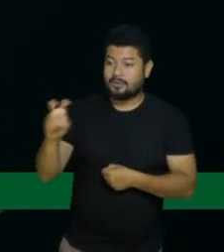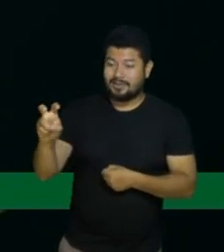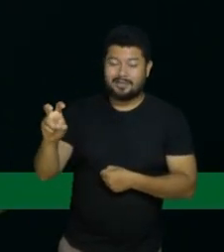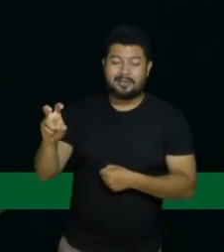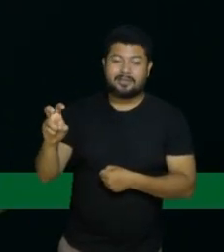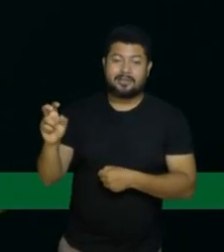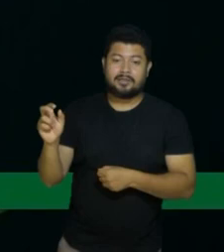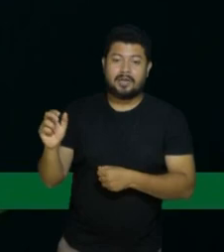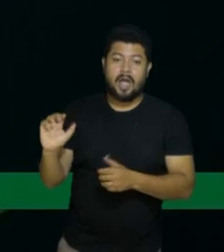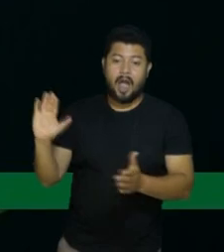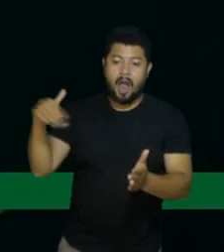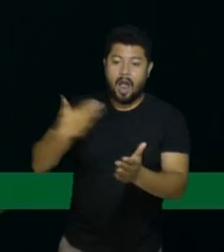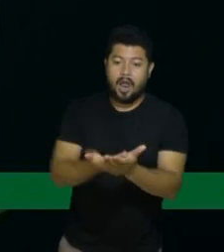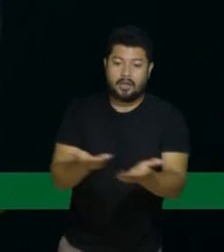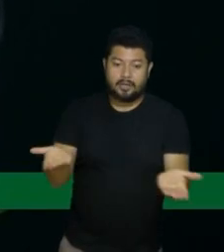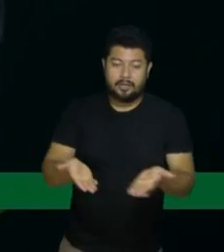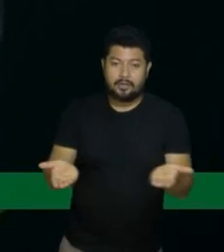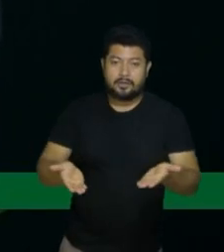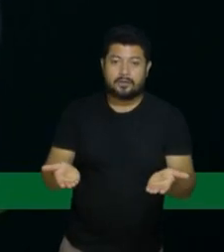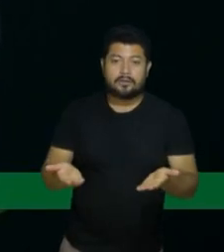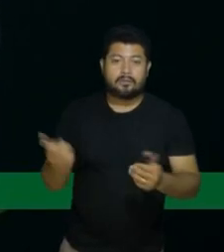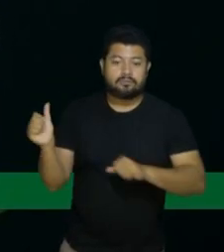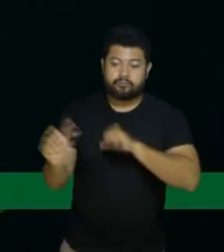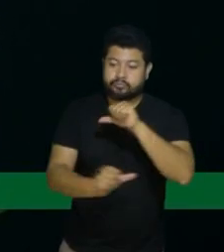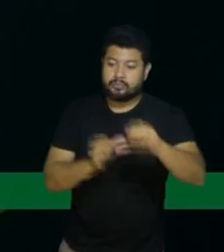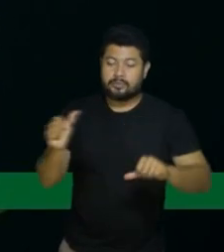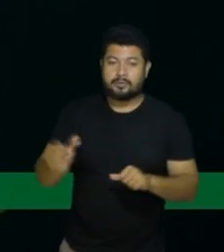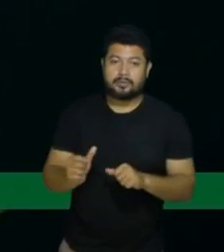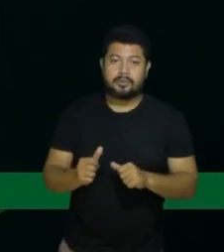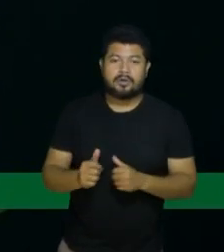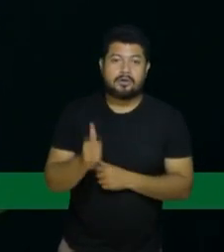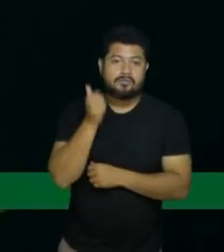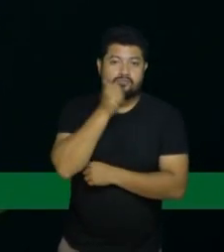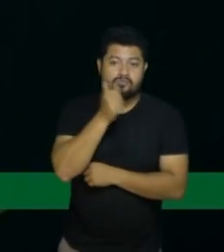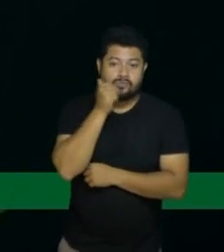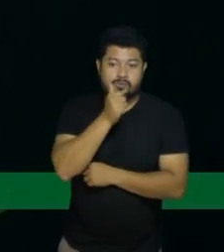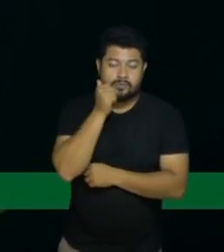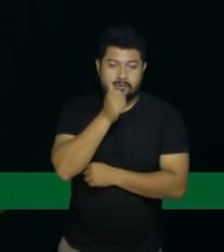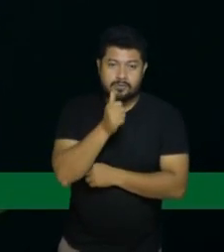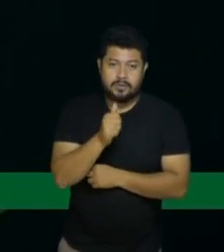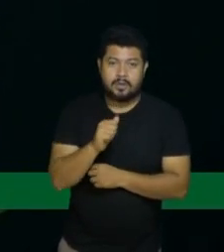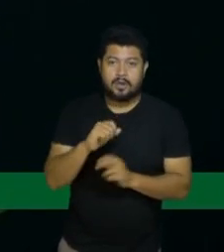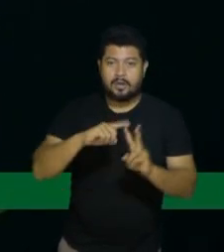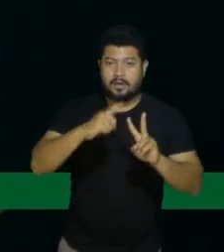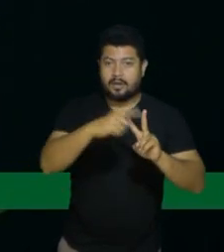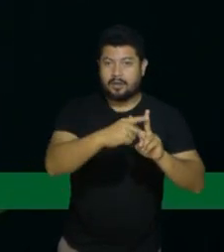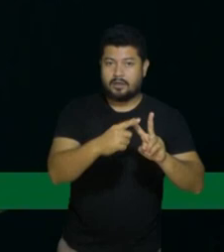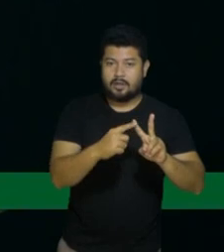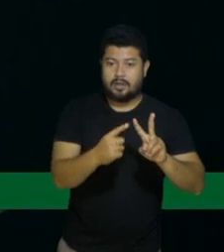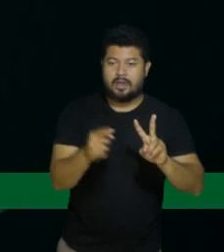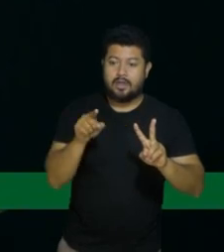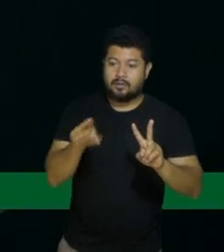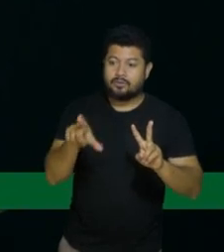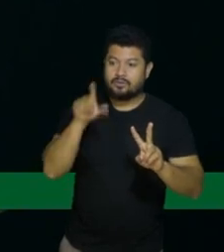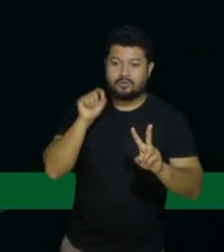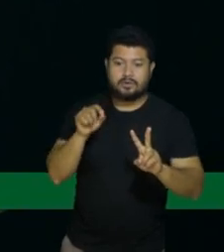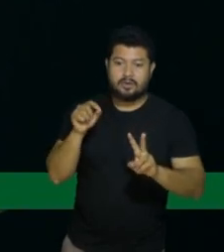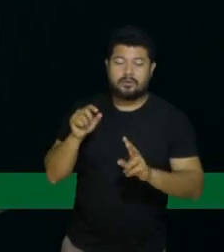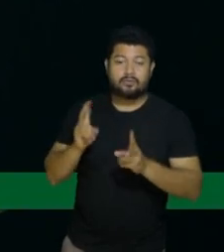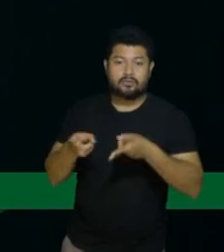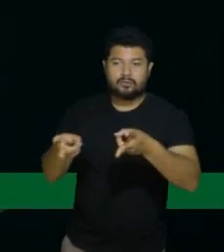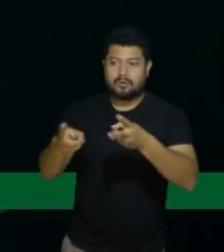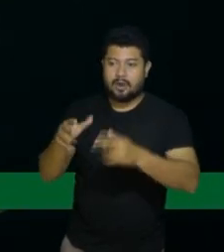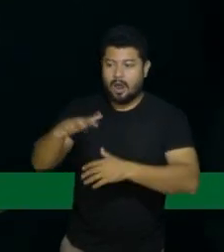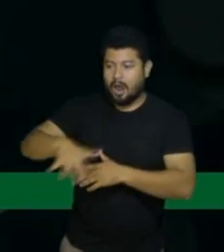mantenedora as irmãs da sociedade Divina Providência optaram em não mais atuar na área da saúde e